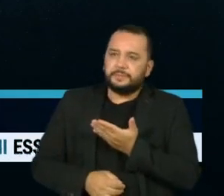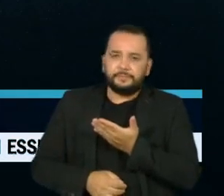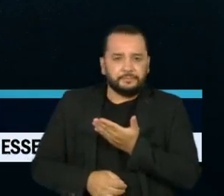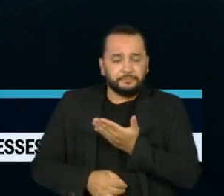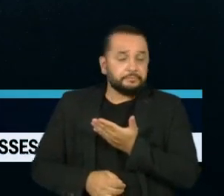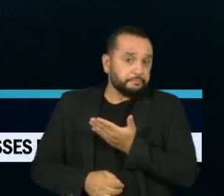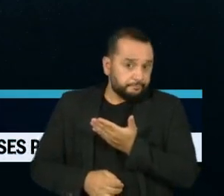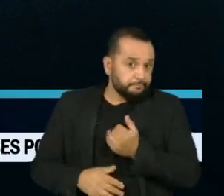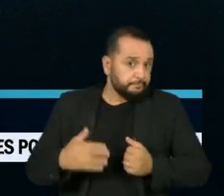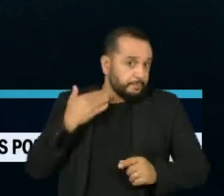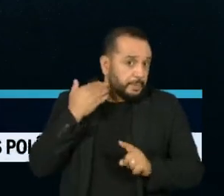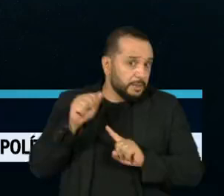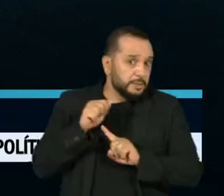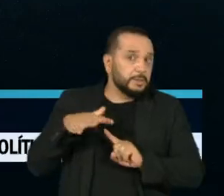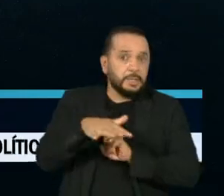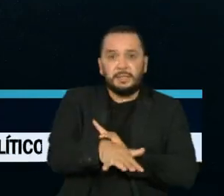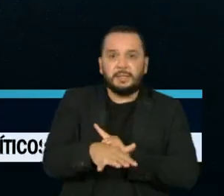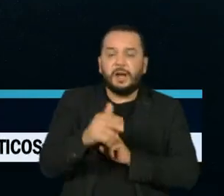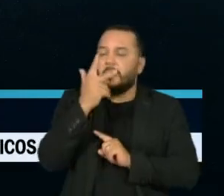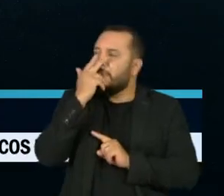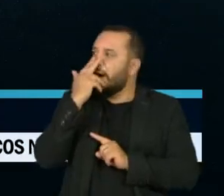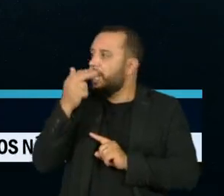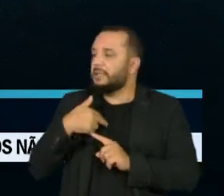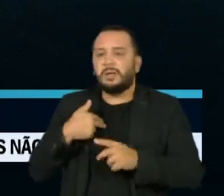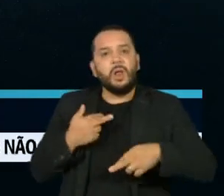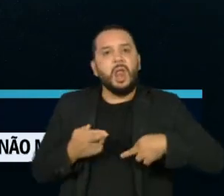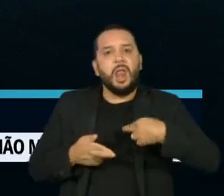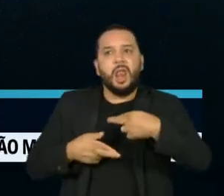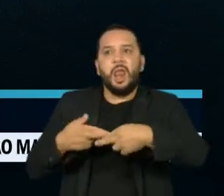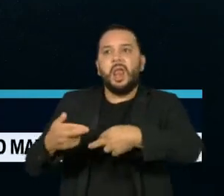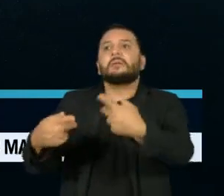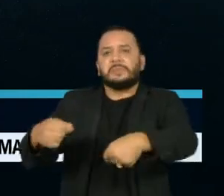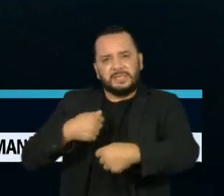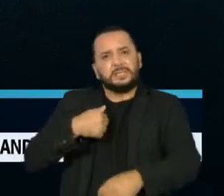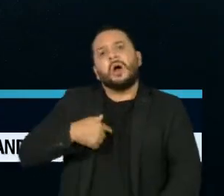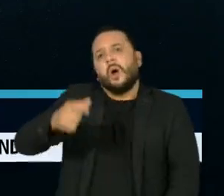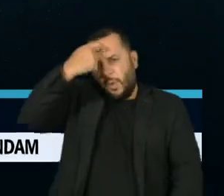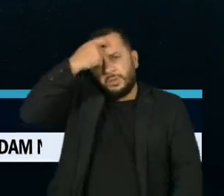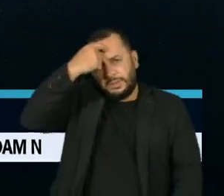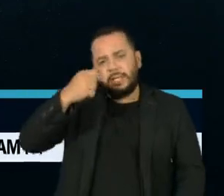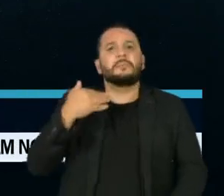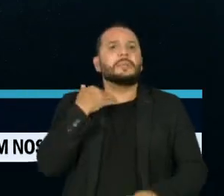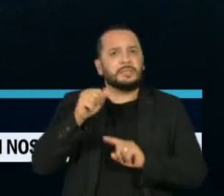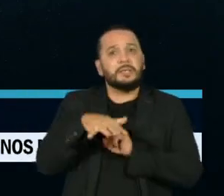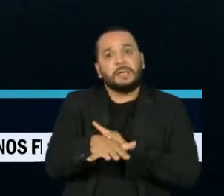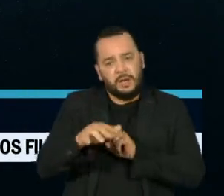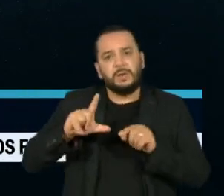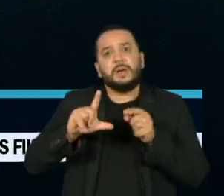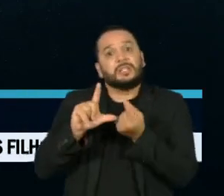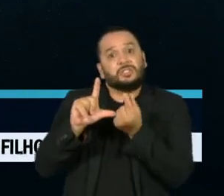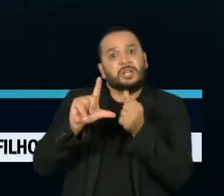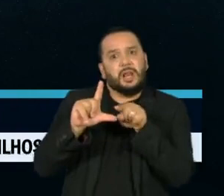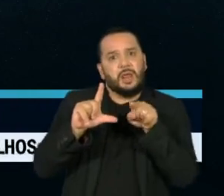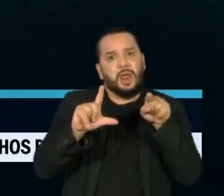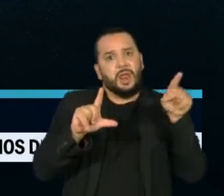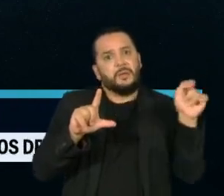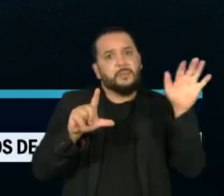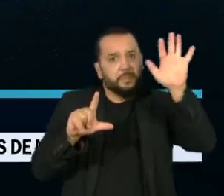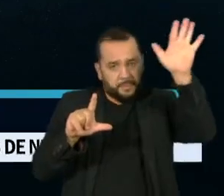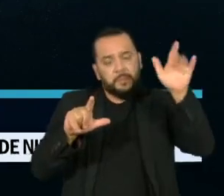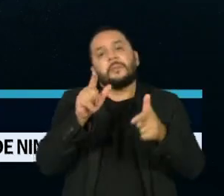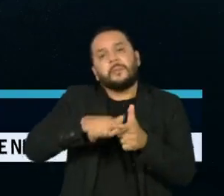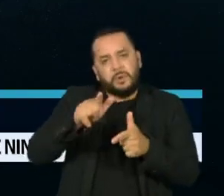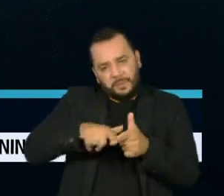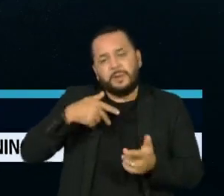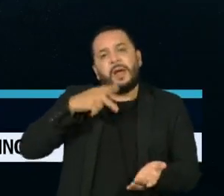Os bancos centrais estão dormindo na pista. Eles deveriam estar conscientes. E eu acho que a inflação será um problema real, muito cedo para